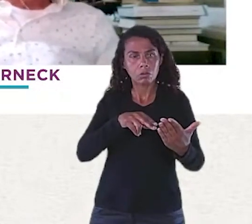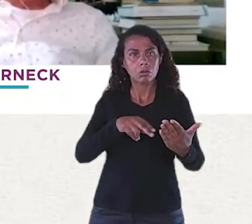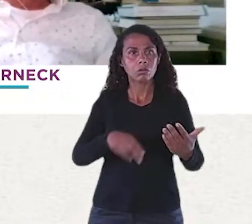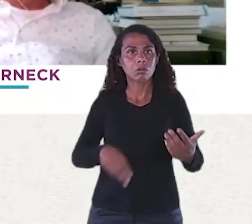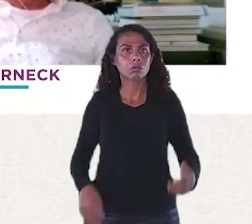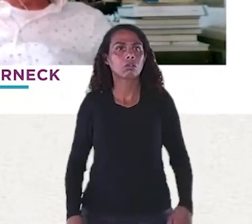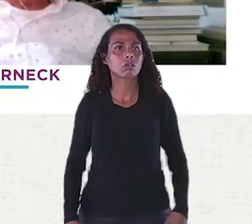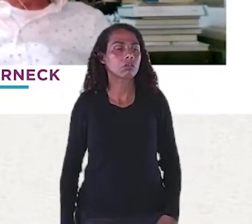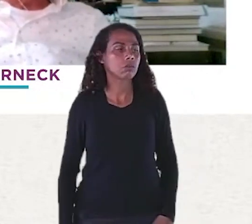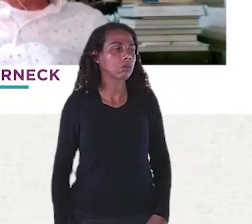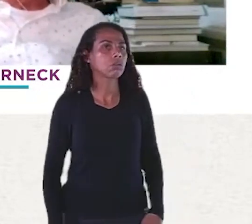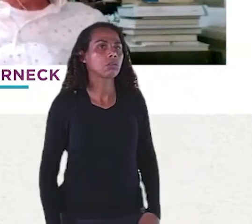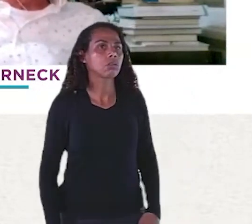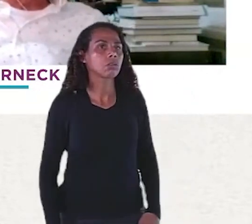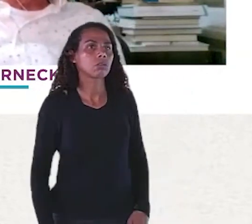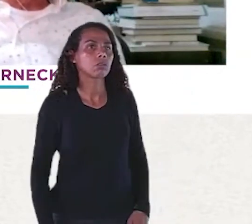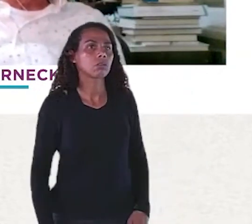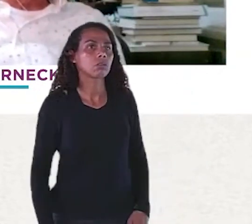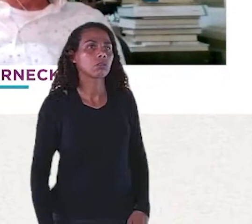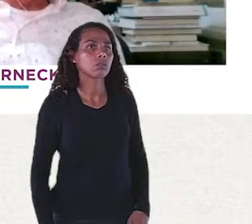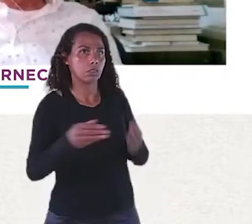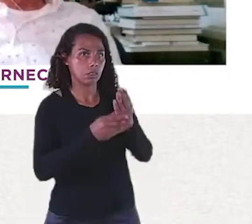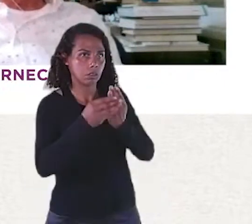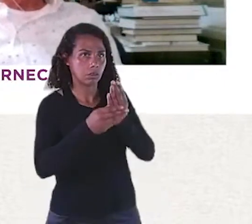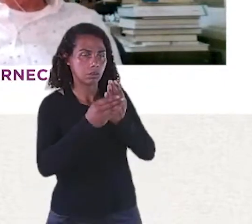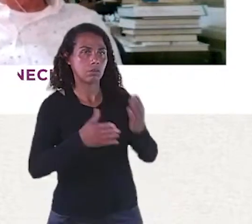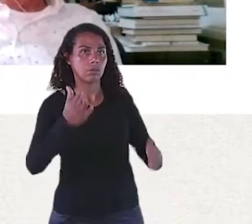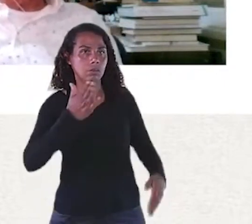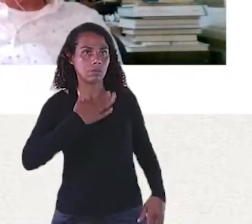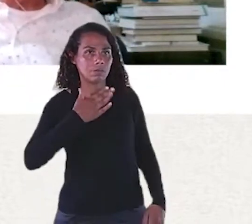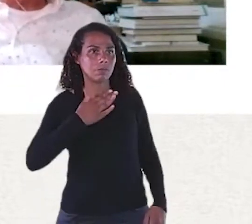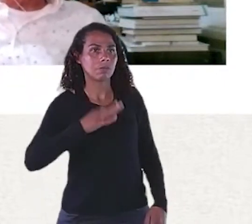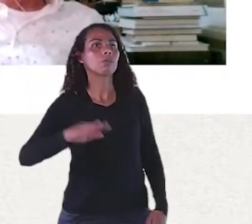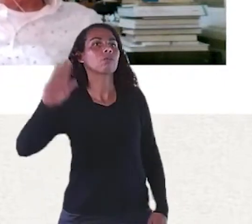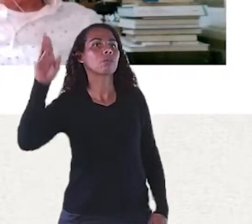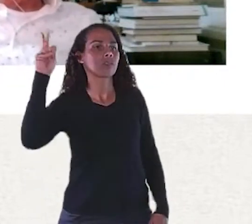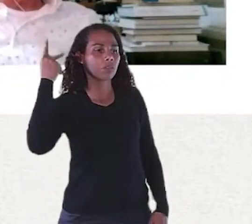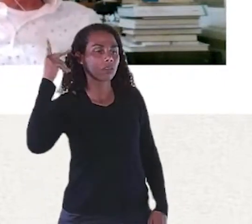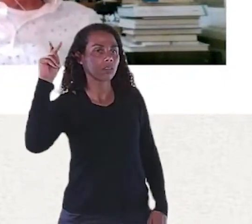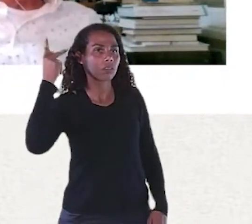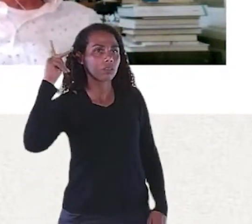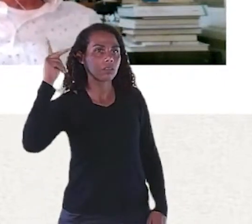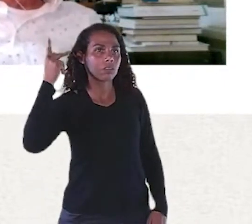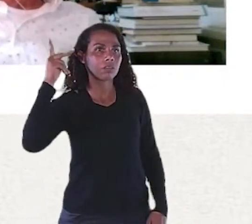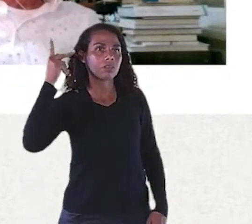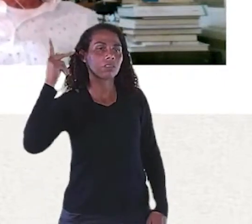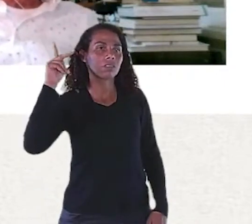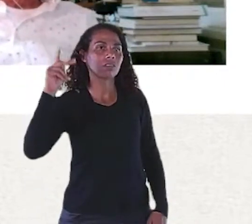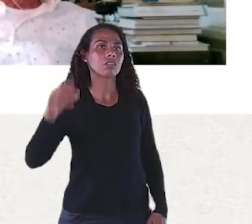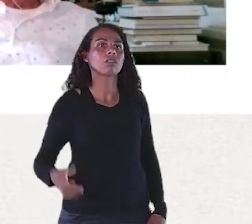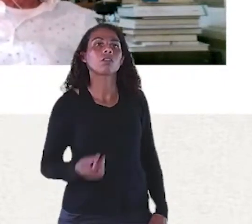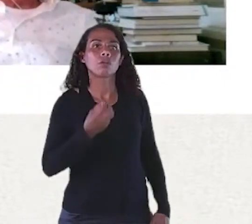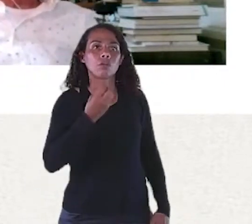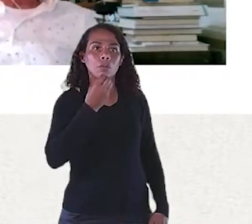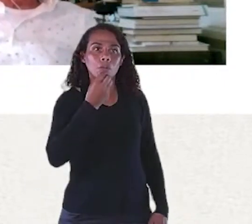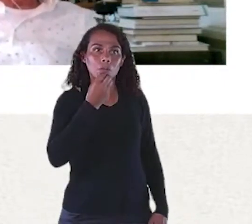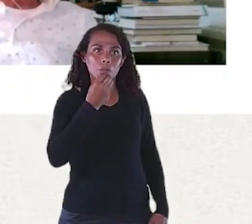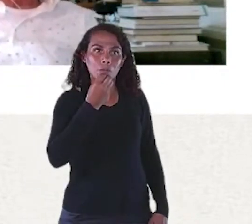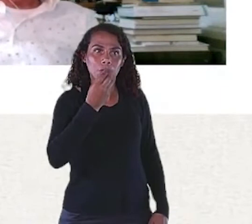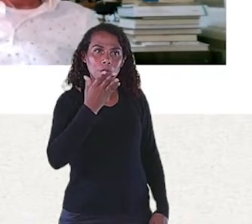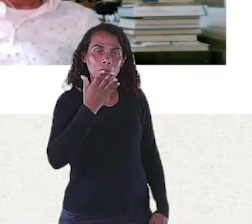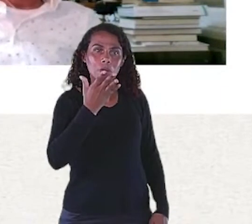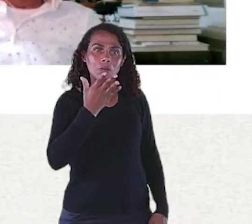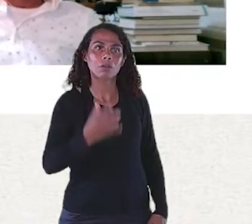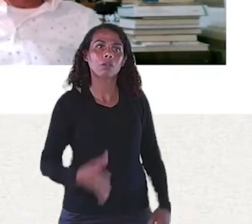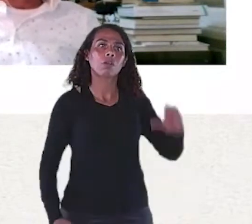Boa Companhia Crônicas, que eu fiz para a Companhia das Letras, que aliás é um baita sucesso. Boa Companhia. Boa Companhia